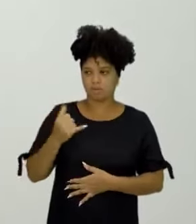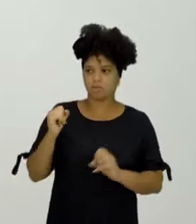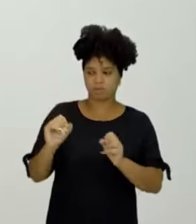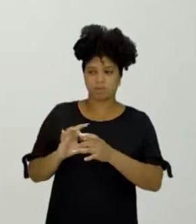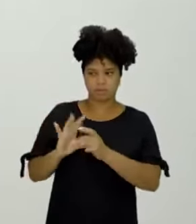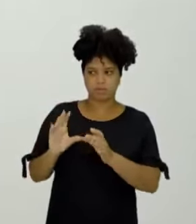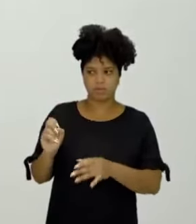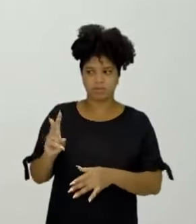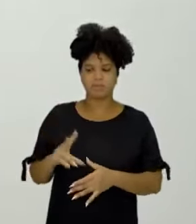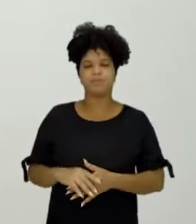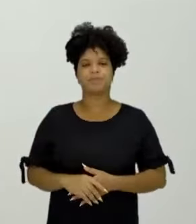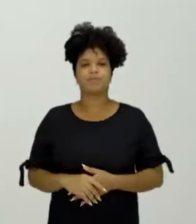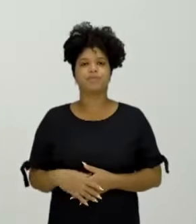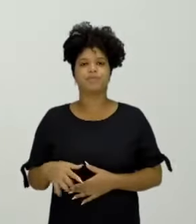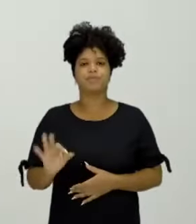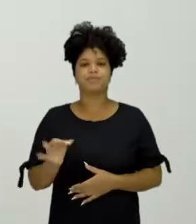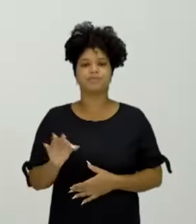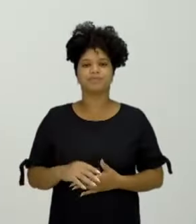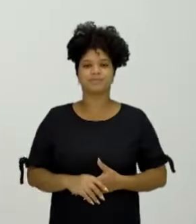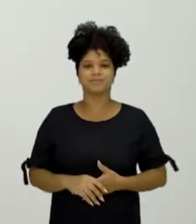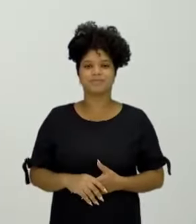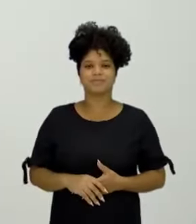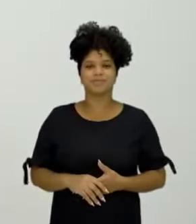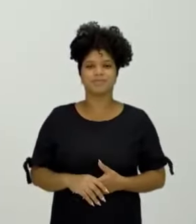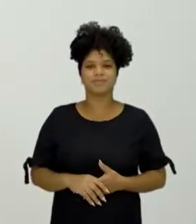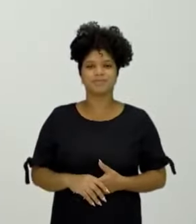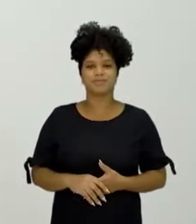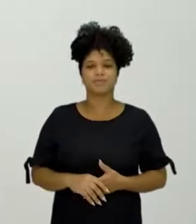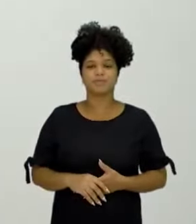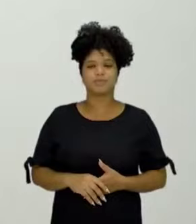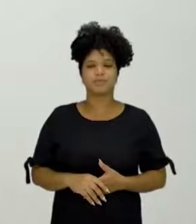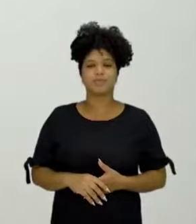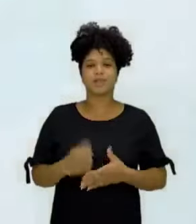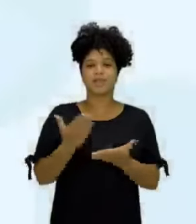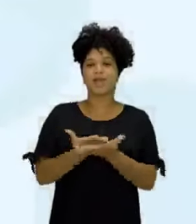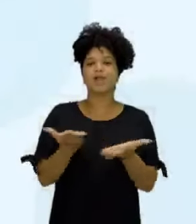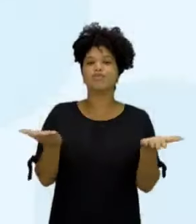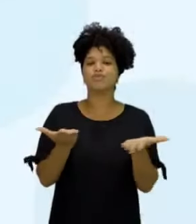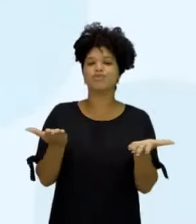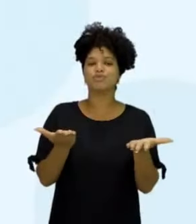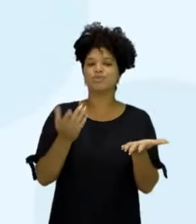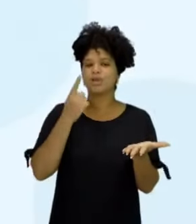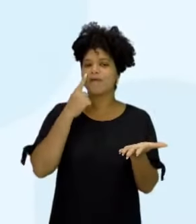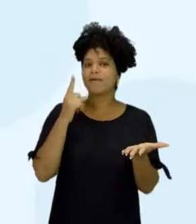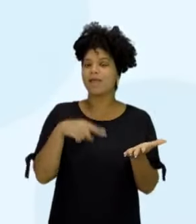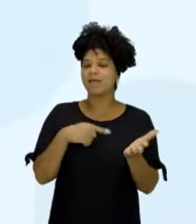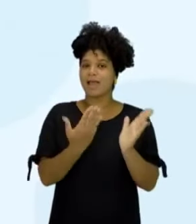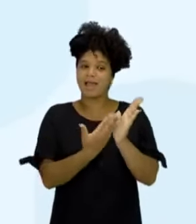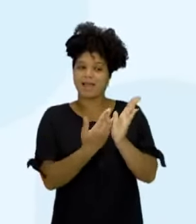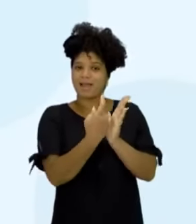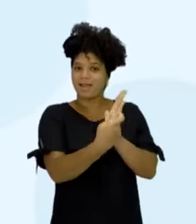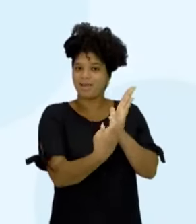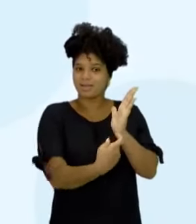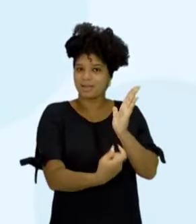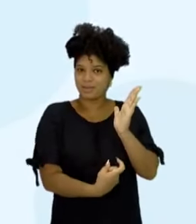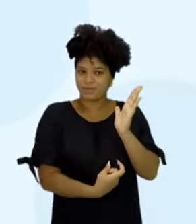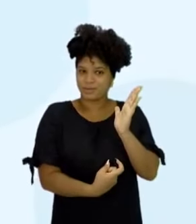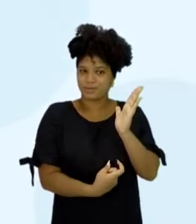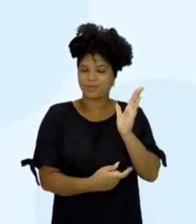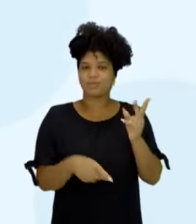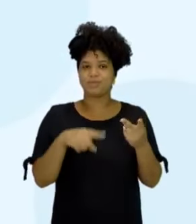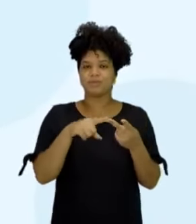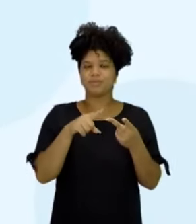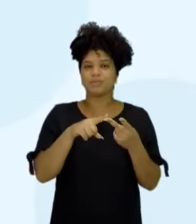tá? E aí, for this class, you will need your notebook, seu